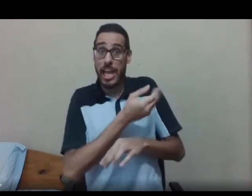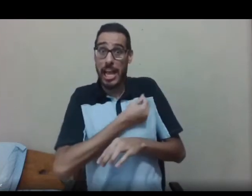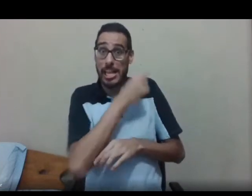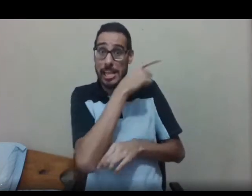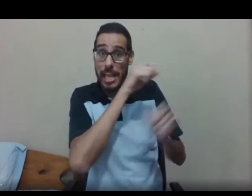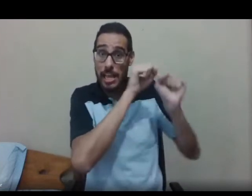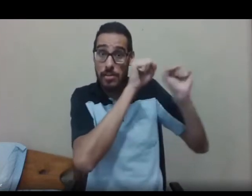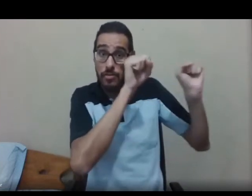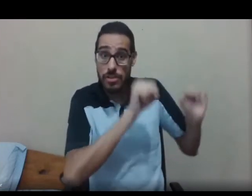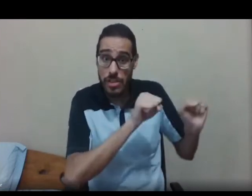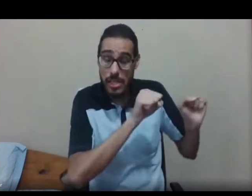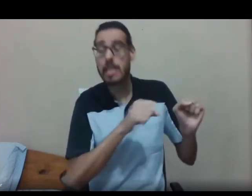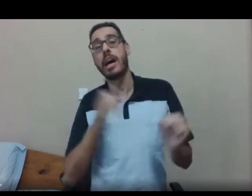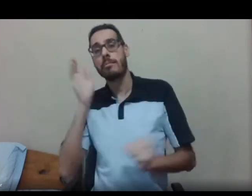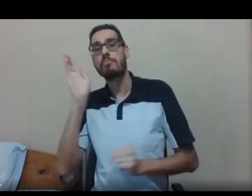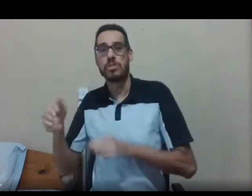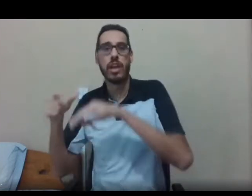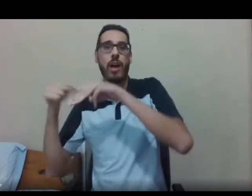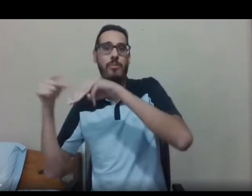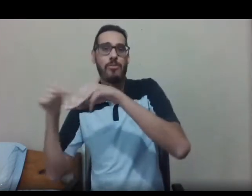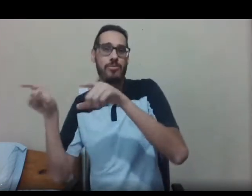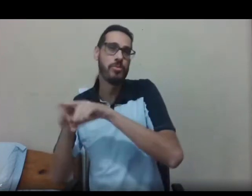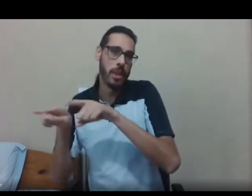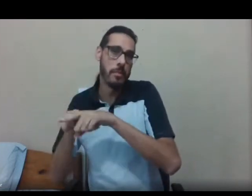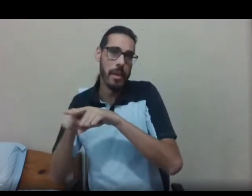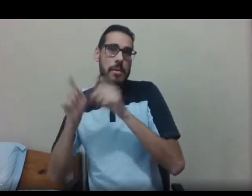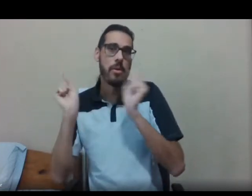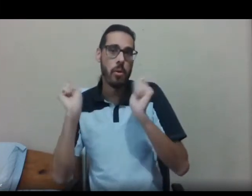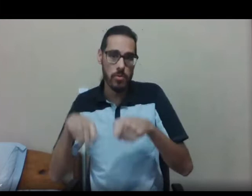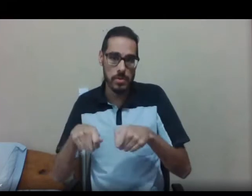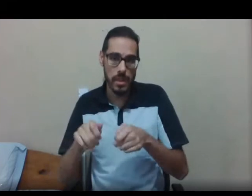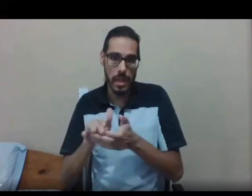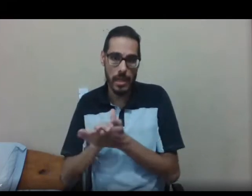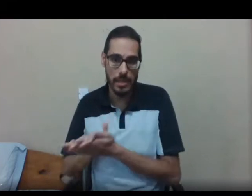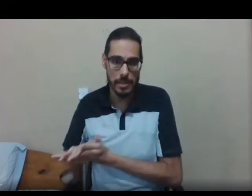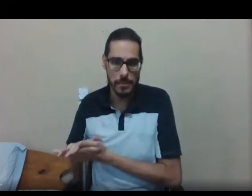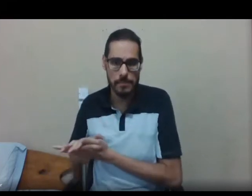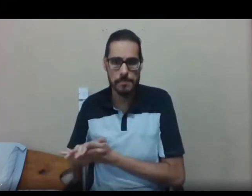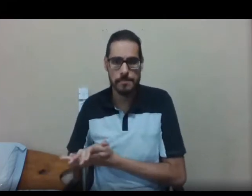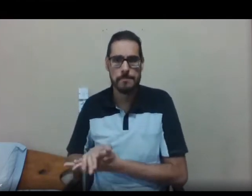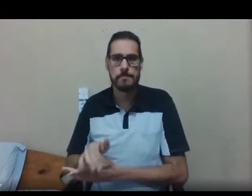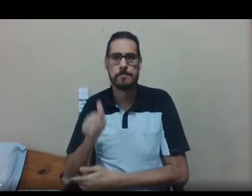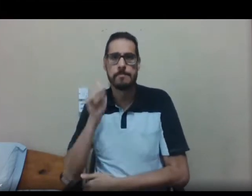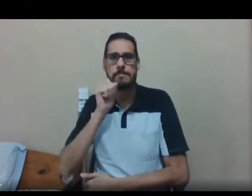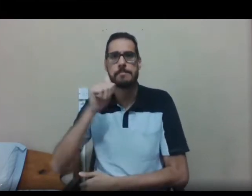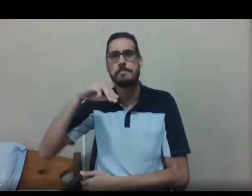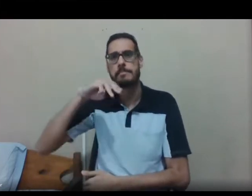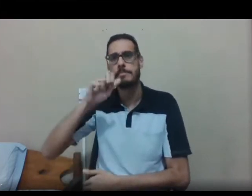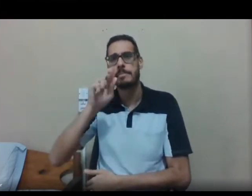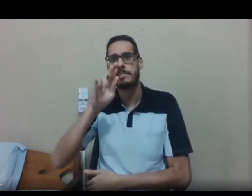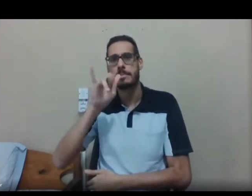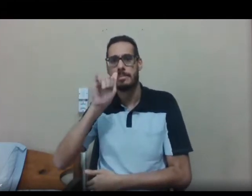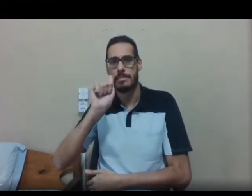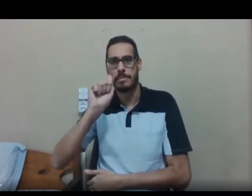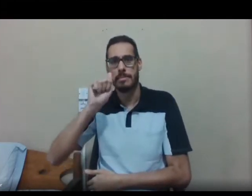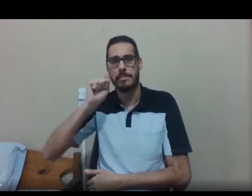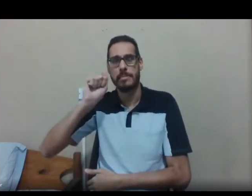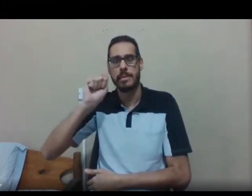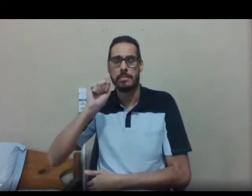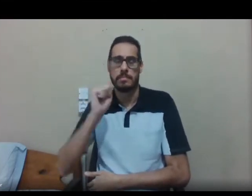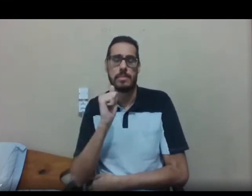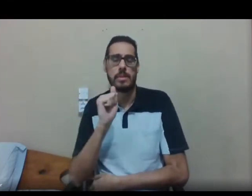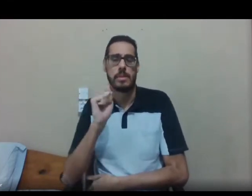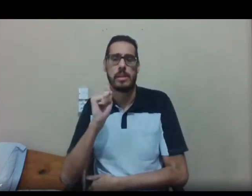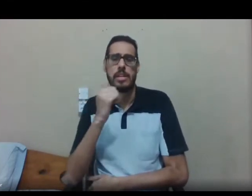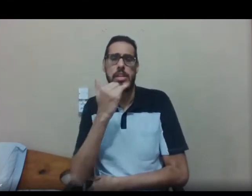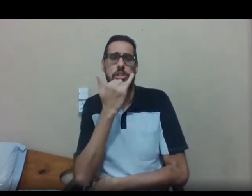criação de sala vai ser de 17 a 21. Depois nós acertamos essa questão das disciplinas de Moodle.